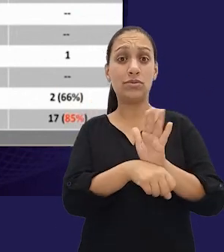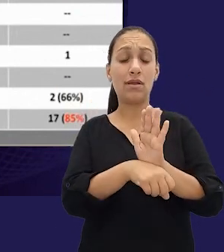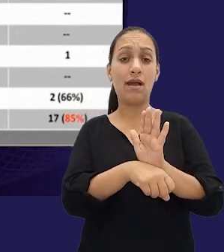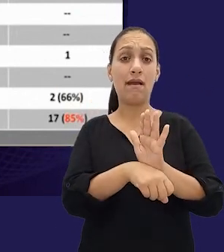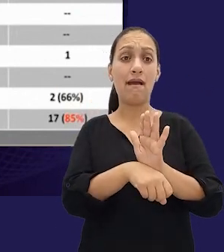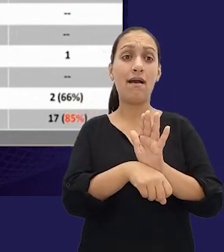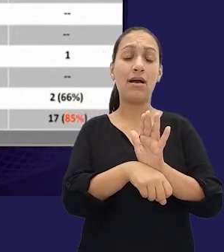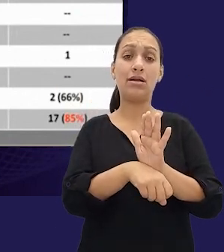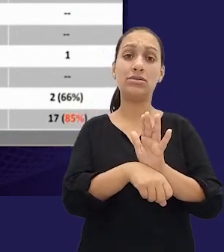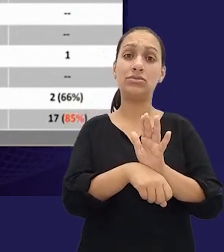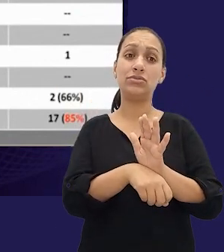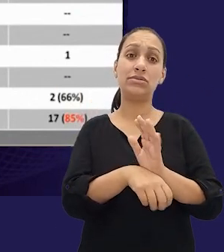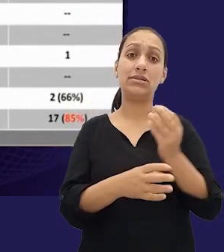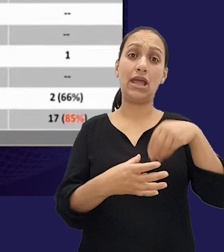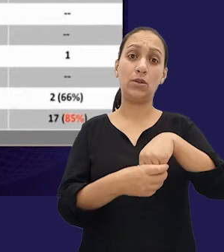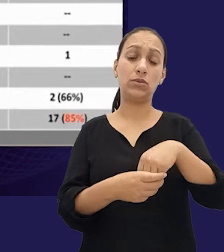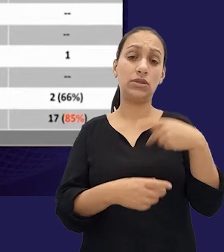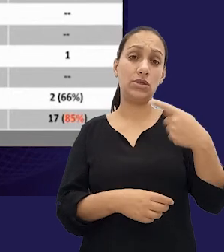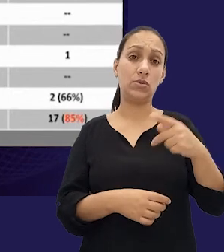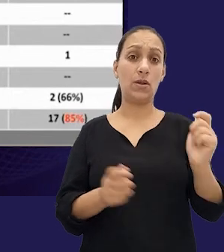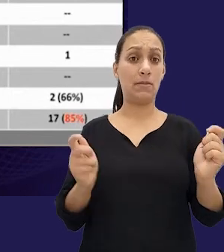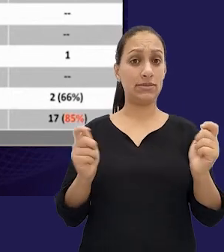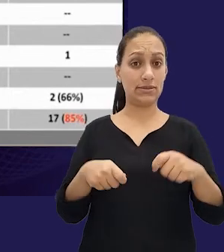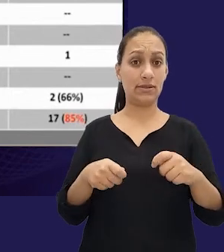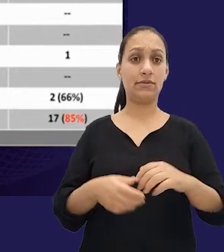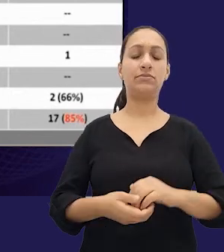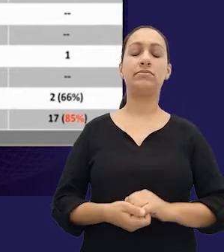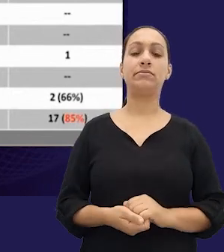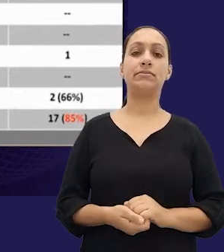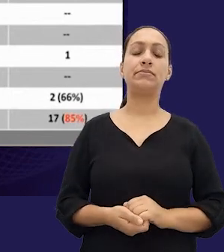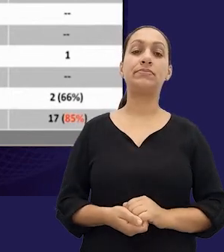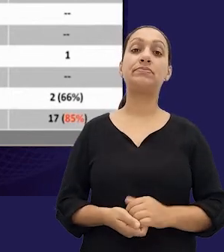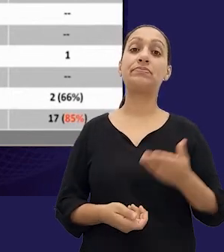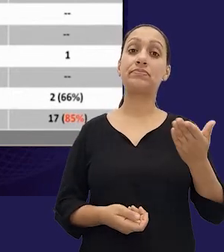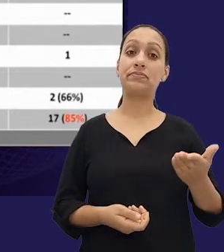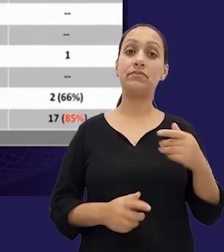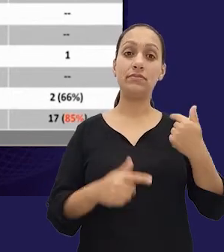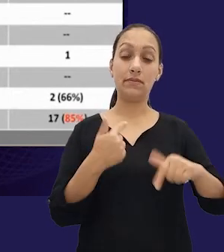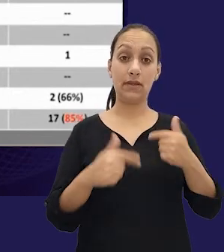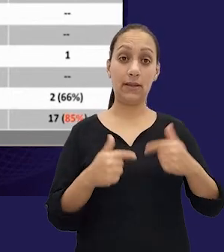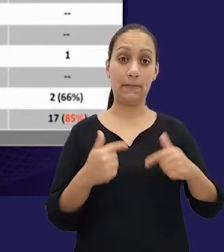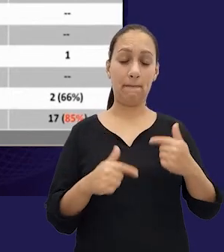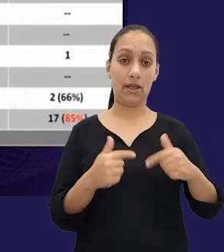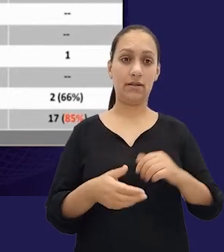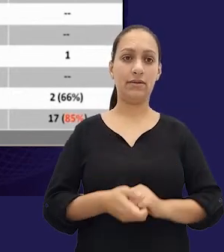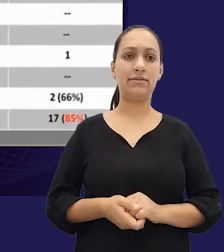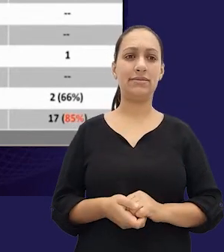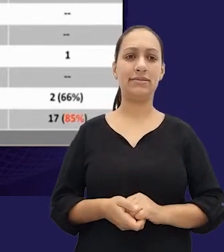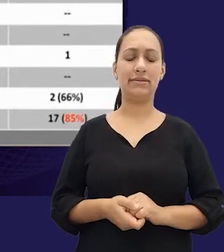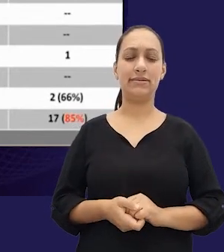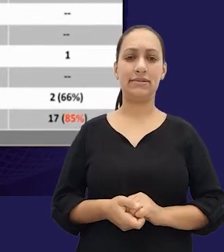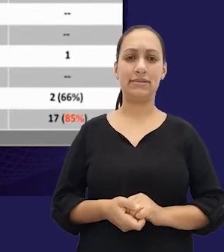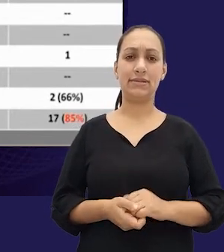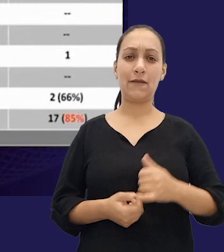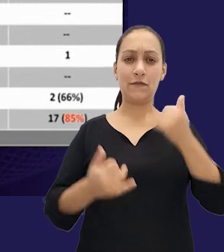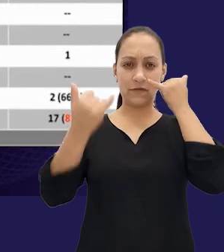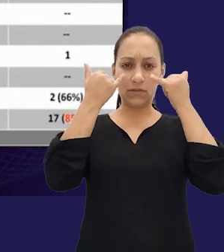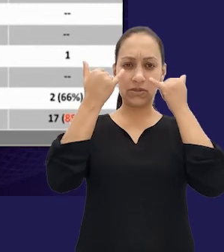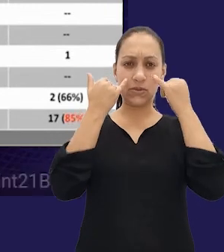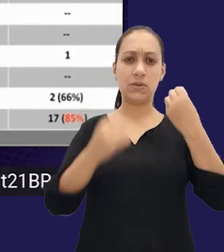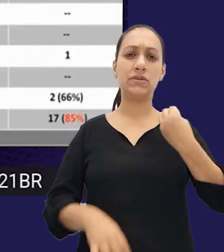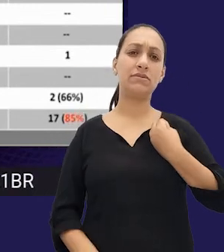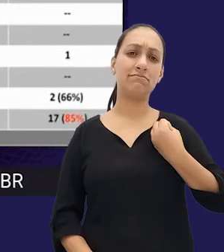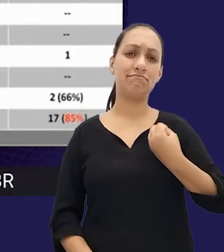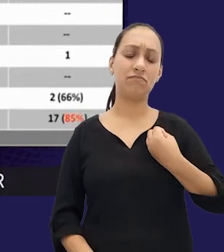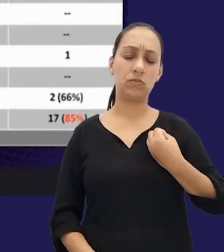contribuir dentro das suas possibilidades. Gente, esse trabalho aqui, esses dados, na verdade, isso aqui não foi um trabalho publicado,